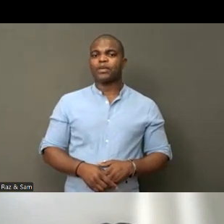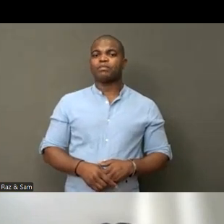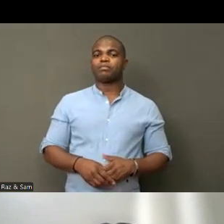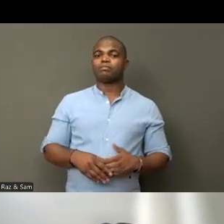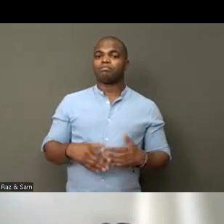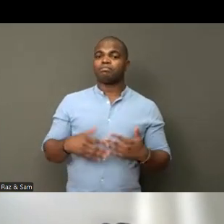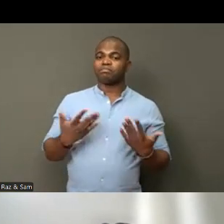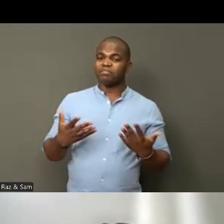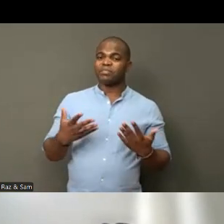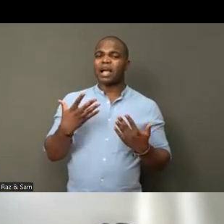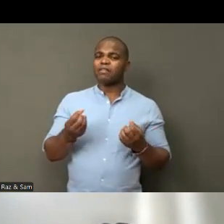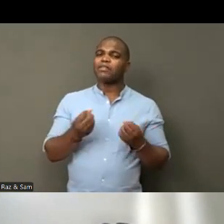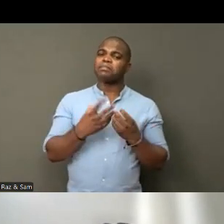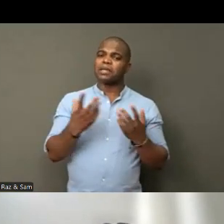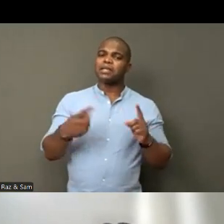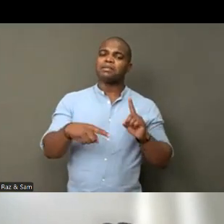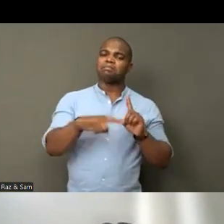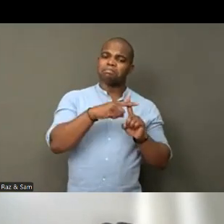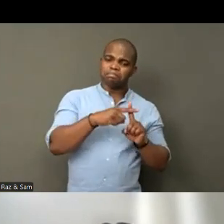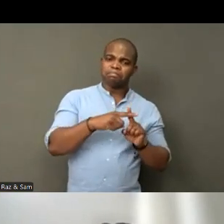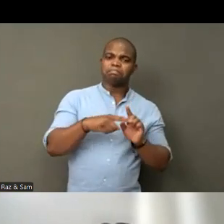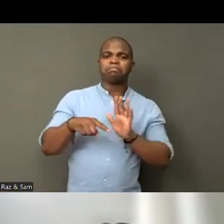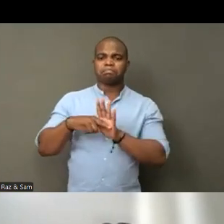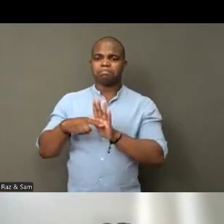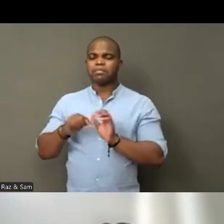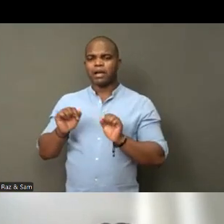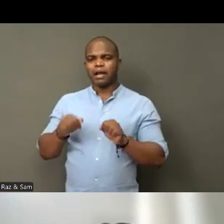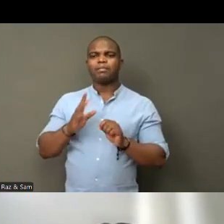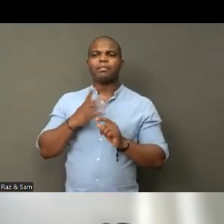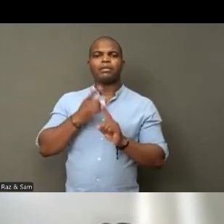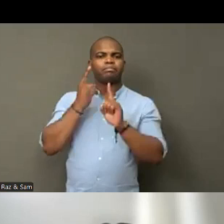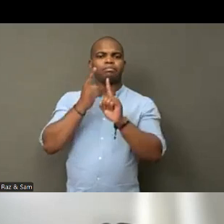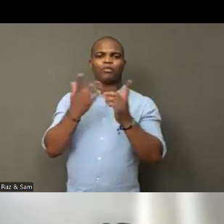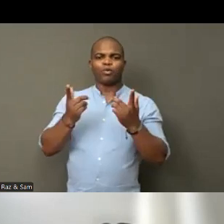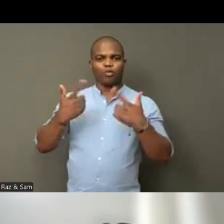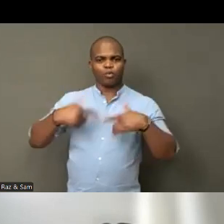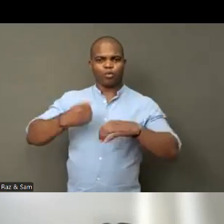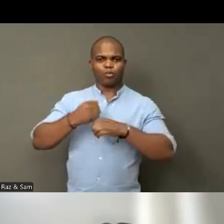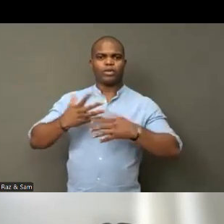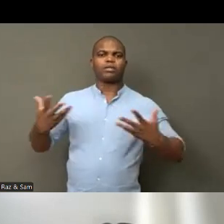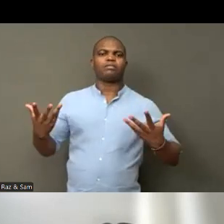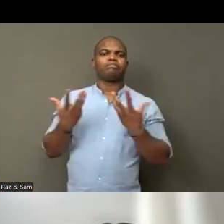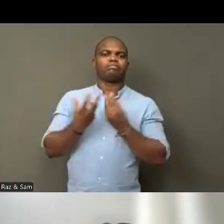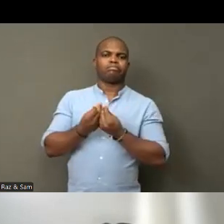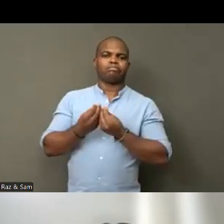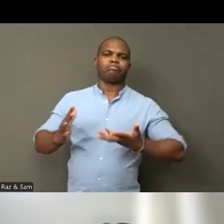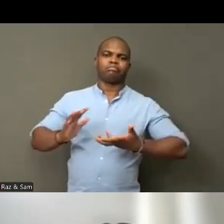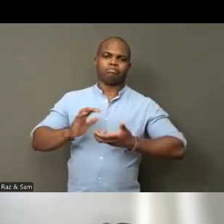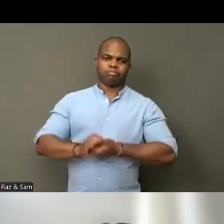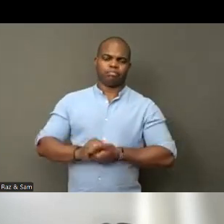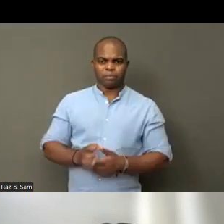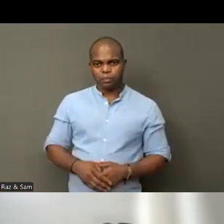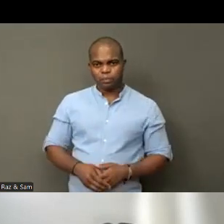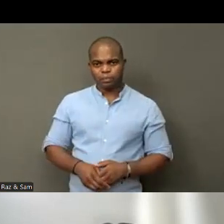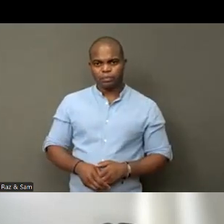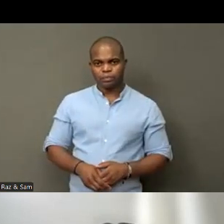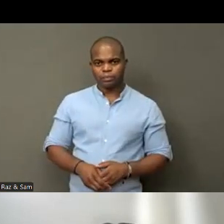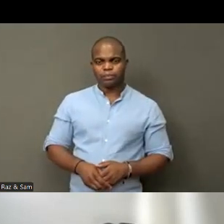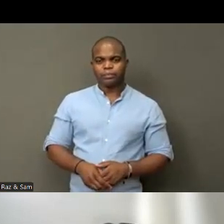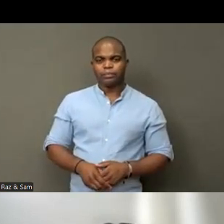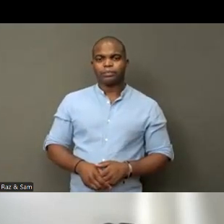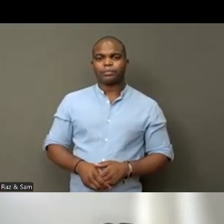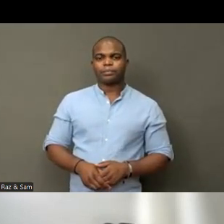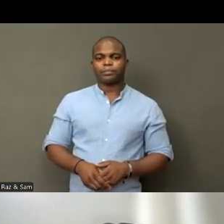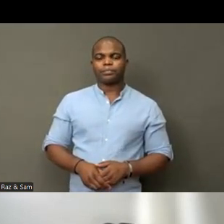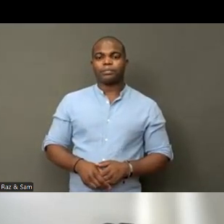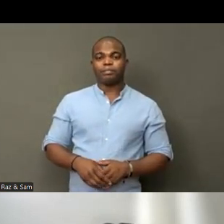temos de trabalhar em conjunto, temos de ter intervenções conjuntas. Isto é um plano de coordenação. Isso é algo que nós usamos como